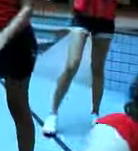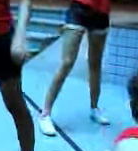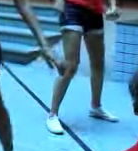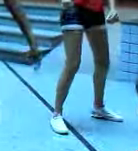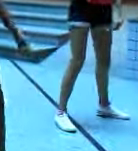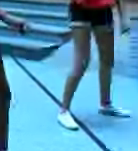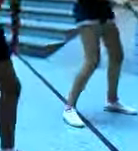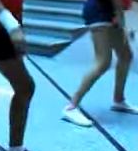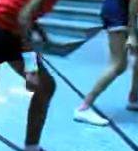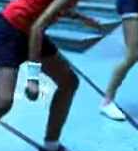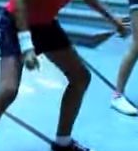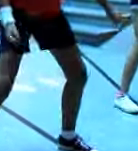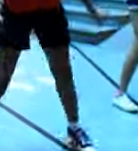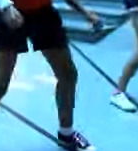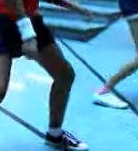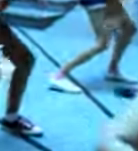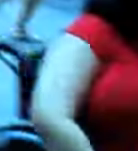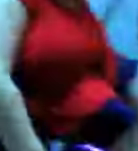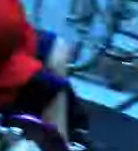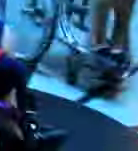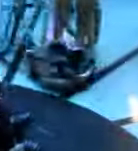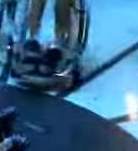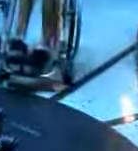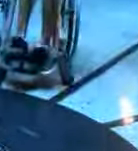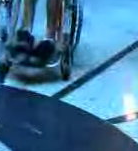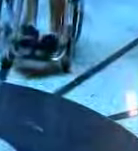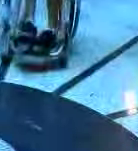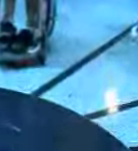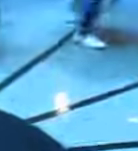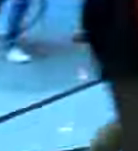Alunos de vestidos de vermelho coreografam.